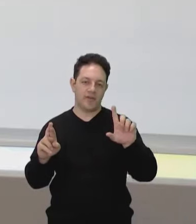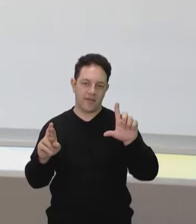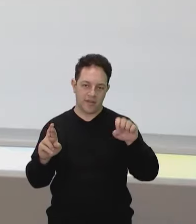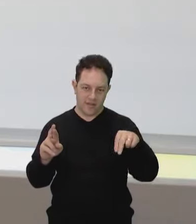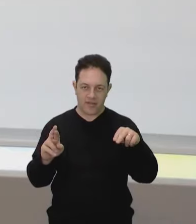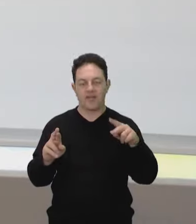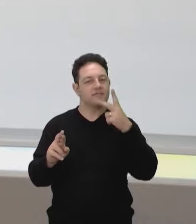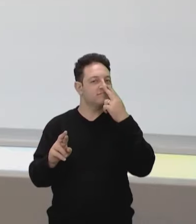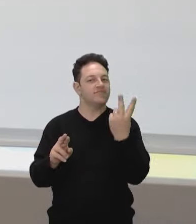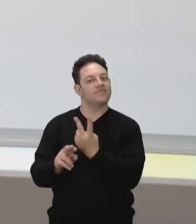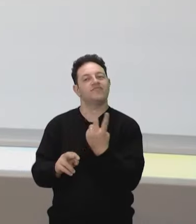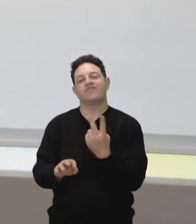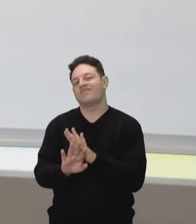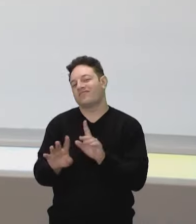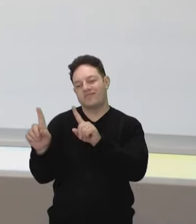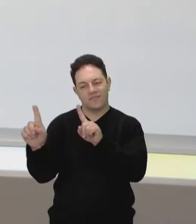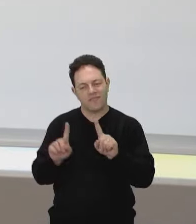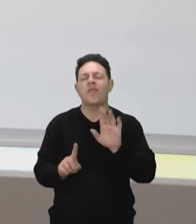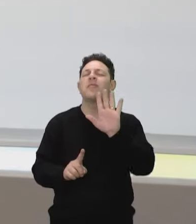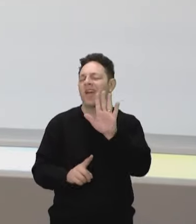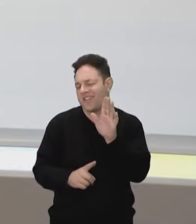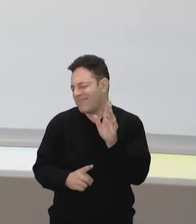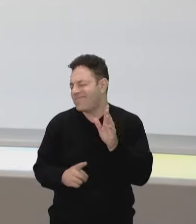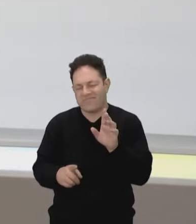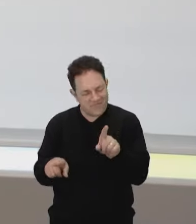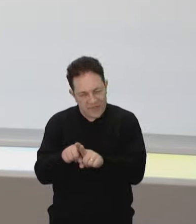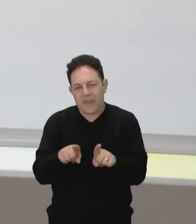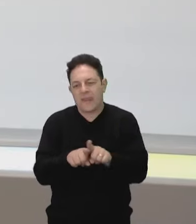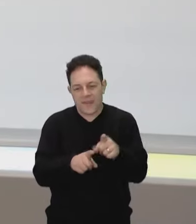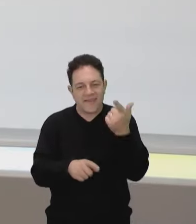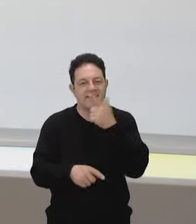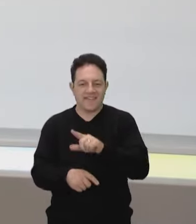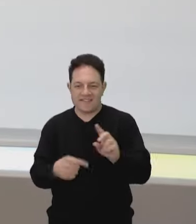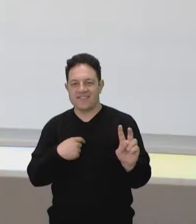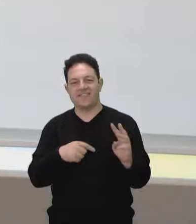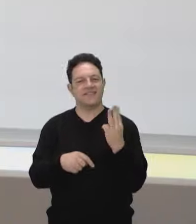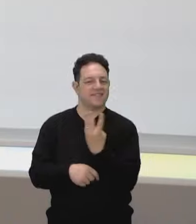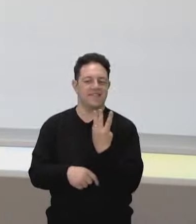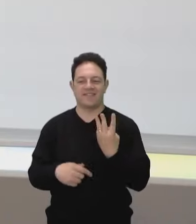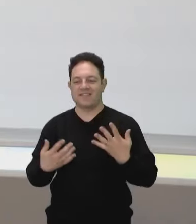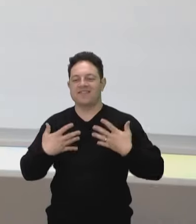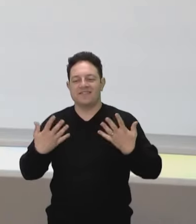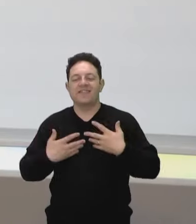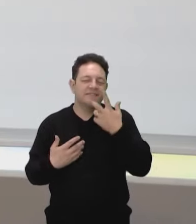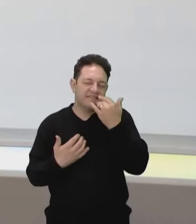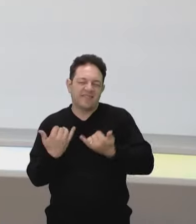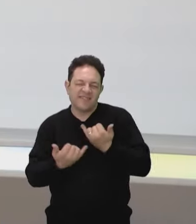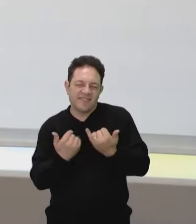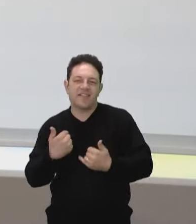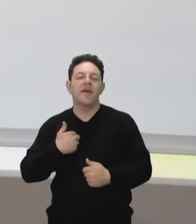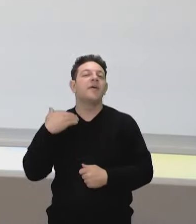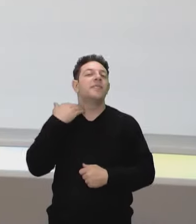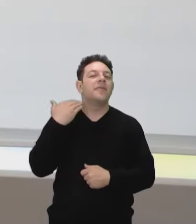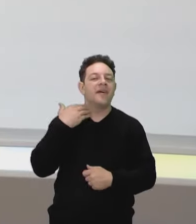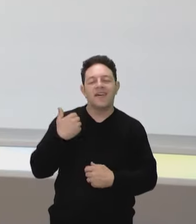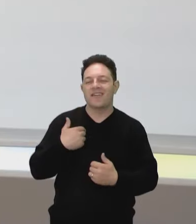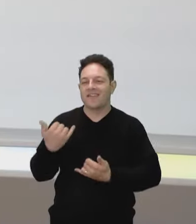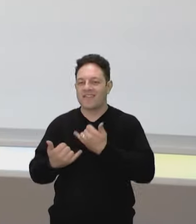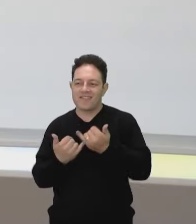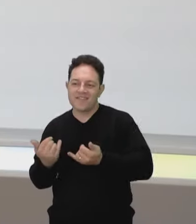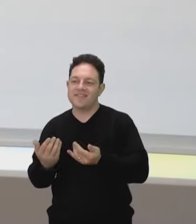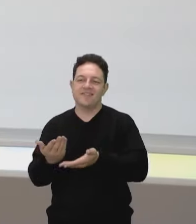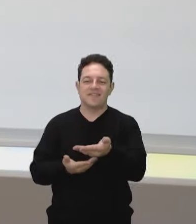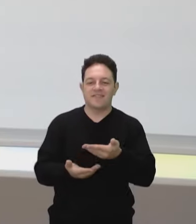foi muito bacana, foi divertido com 2 pessoas e eu ali, né, sendo o banco deles, dando troco, foi bem